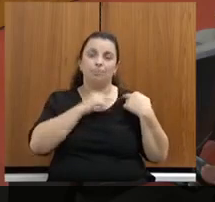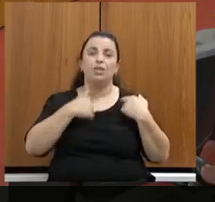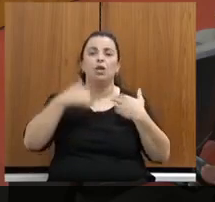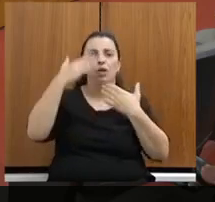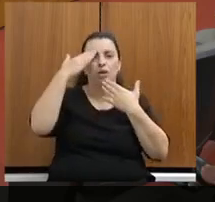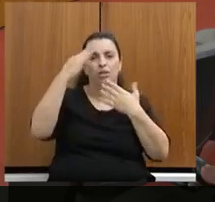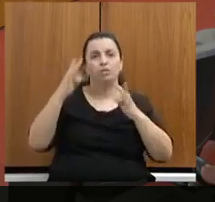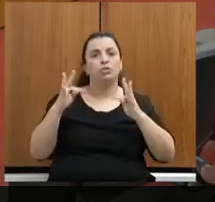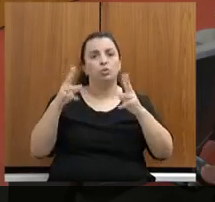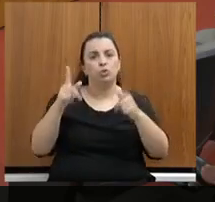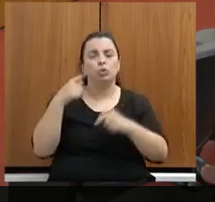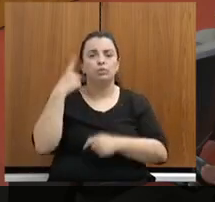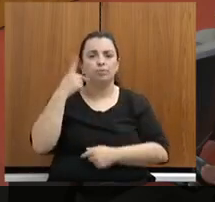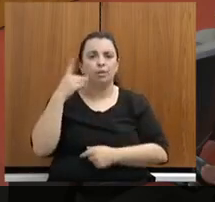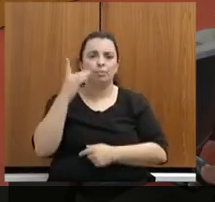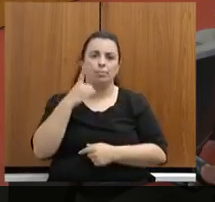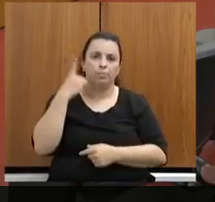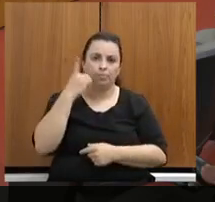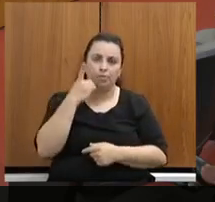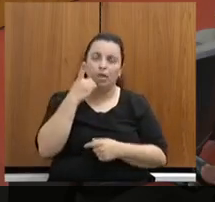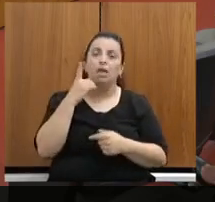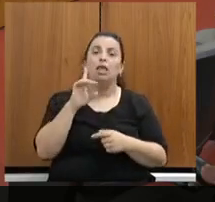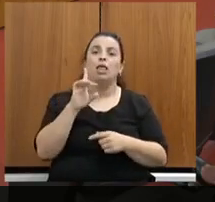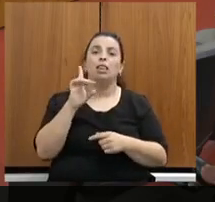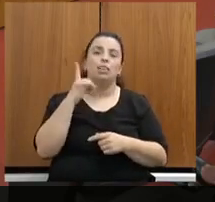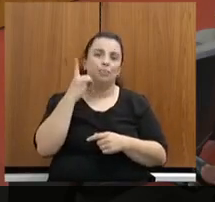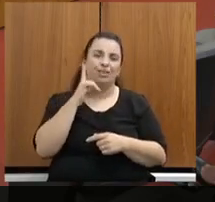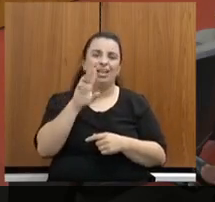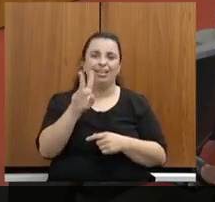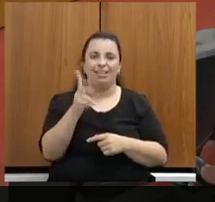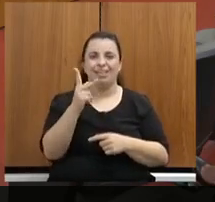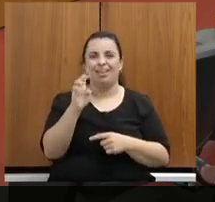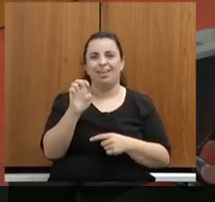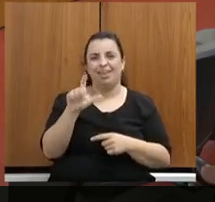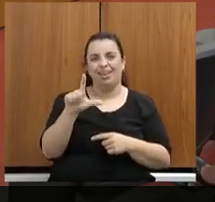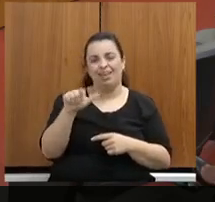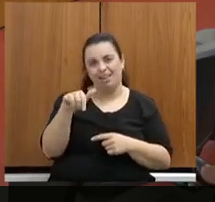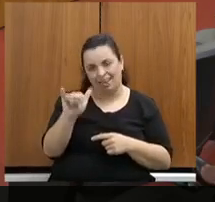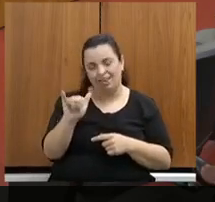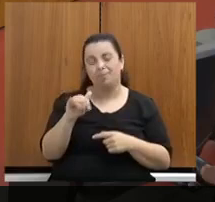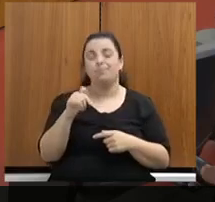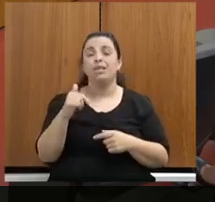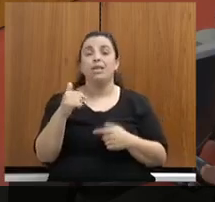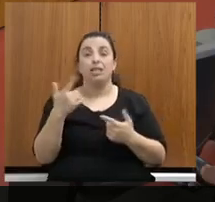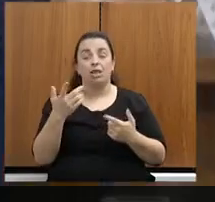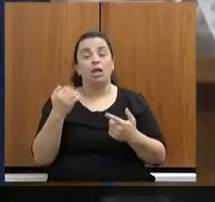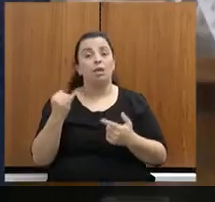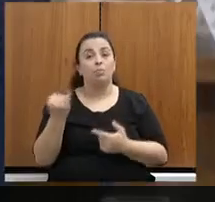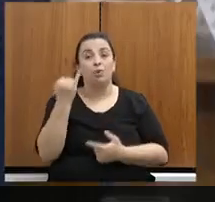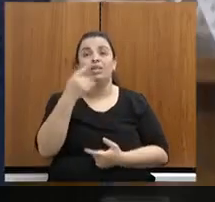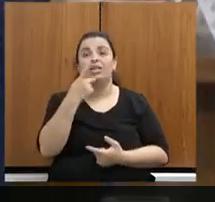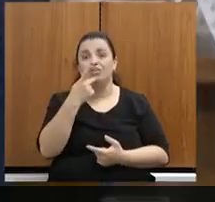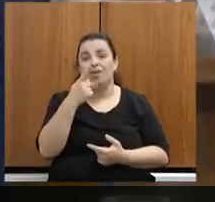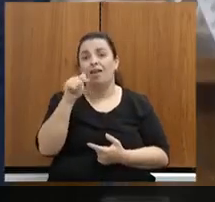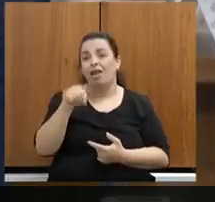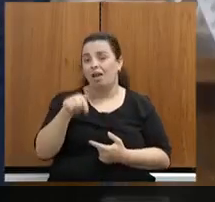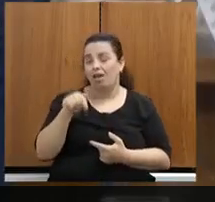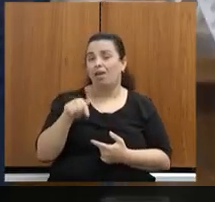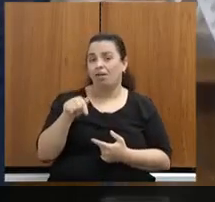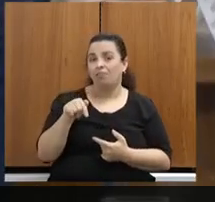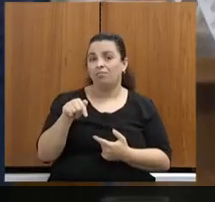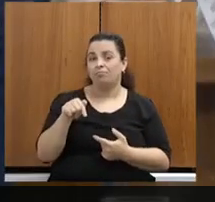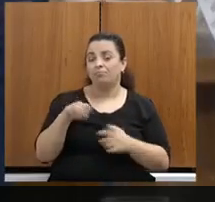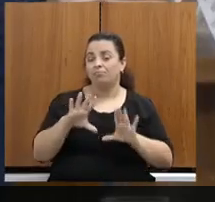aqui nós também nós colega Deputado ele é muito importante ressaltar nessa casa a